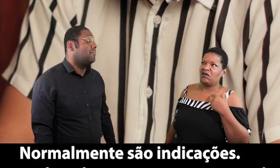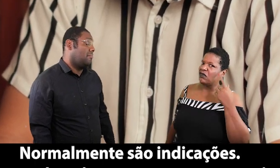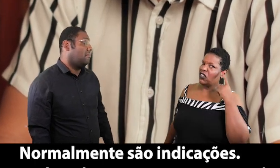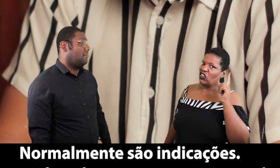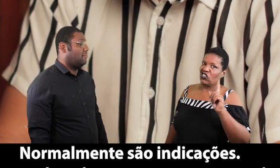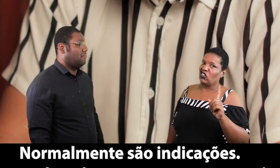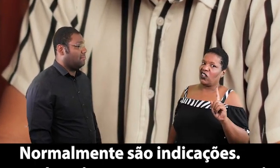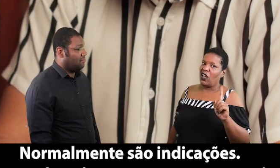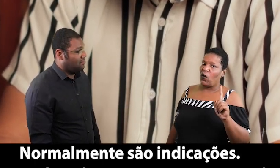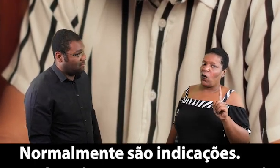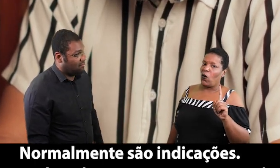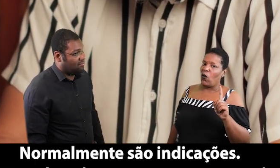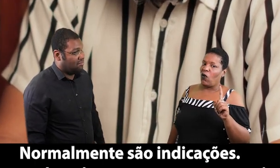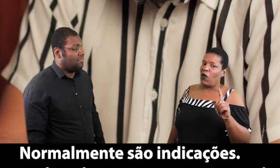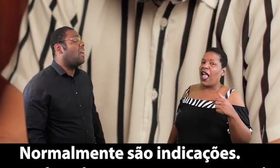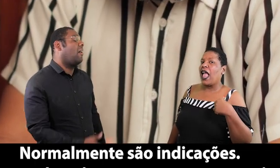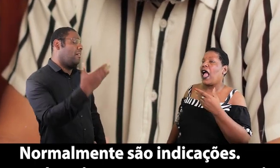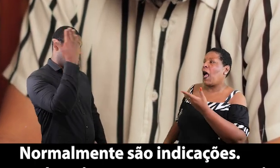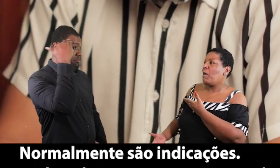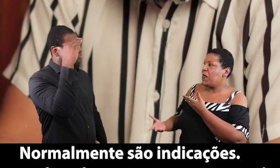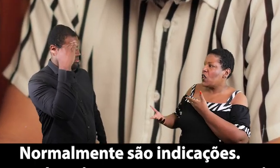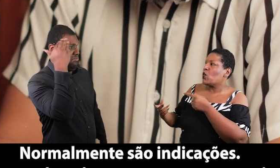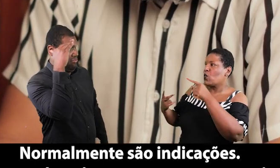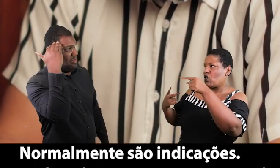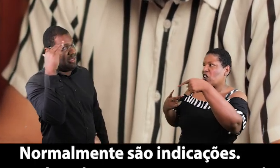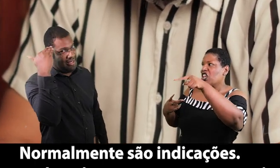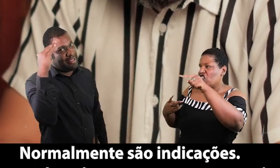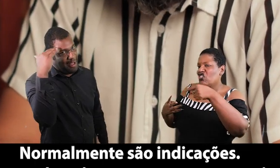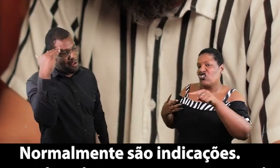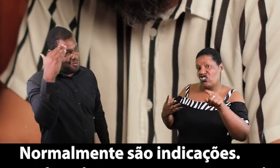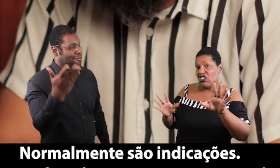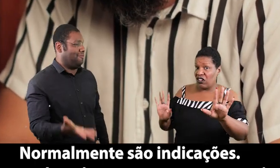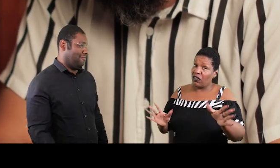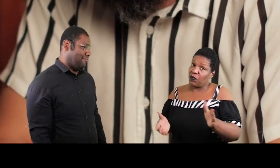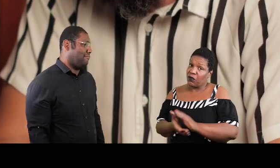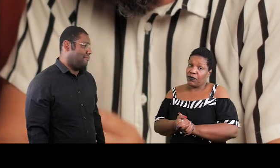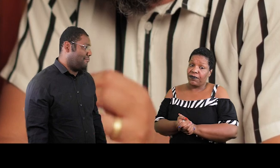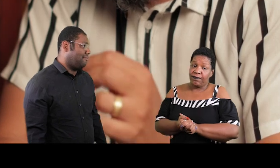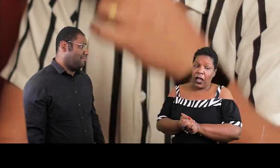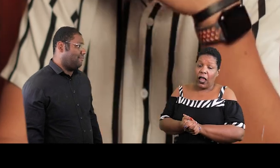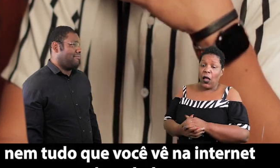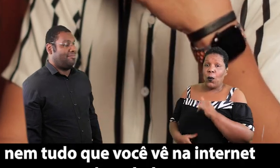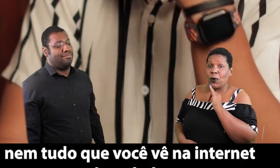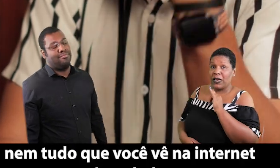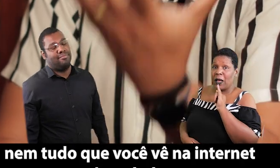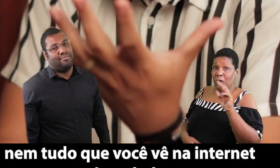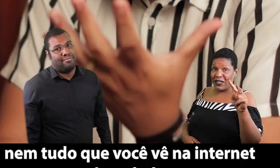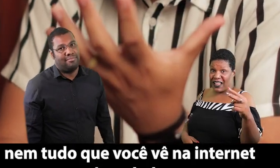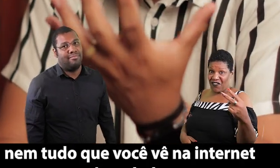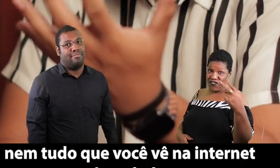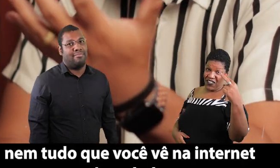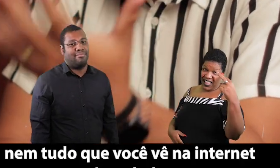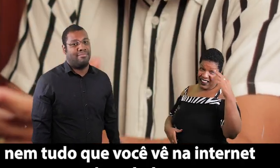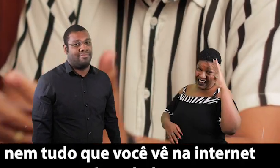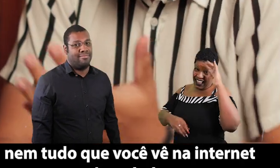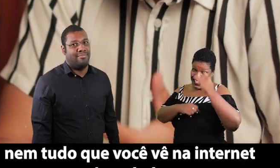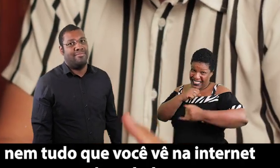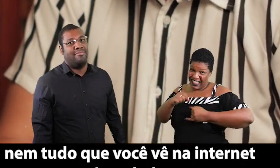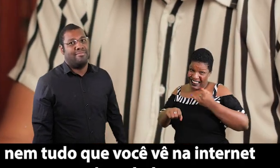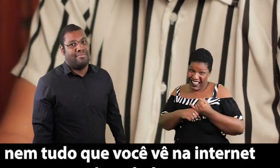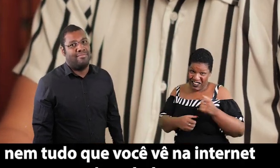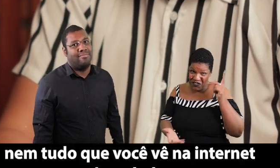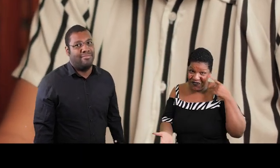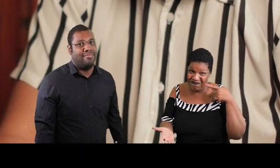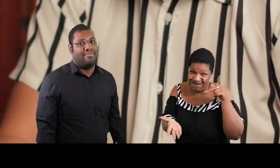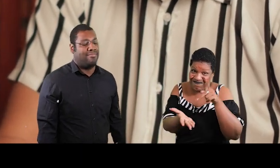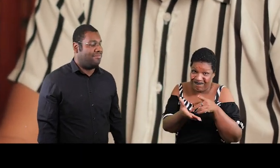são indicações. Sim. Porque até você tem que pensar o seguinte, nem tudo que você vê na internet é verdade,